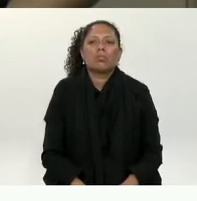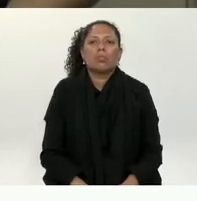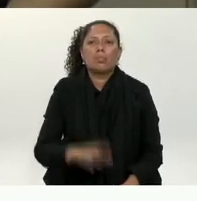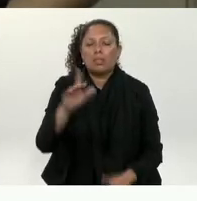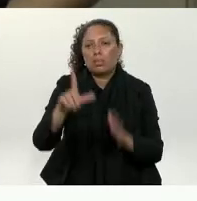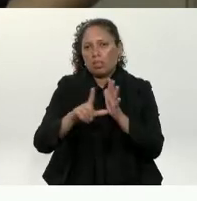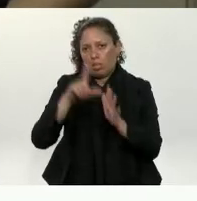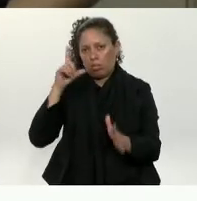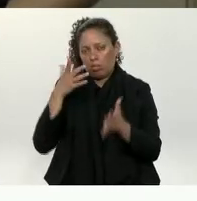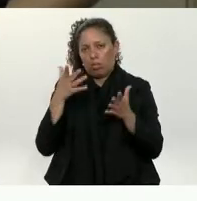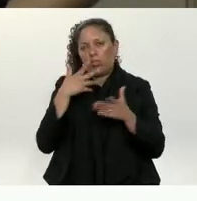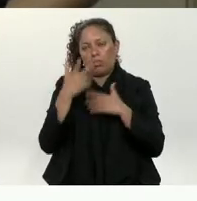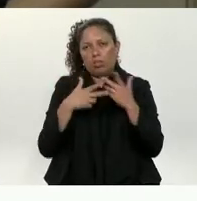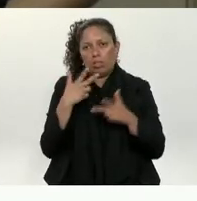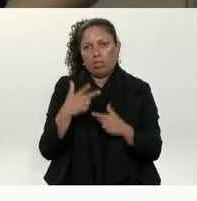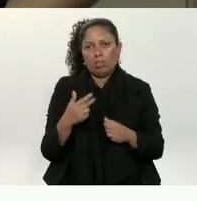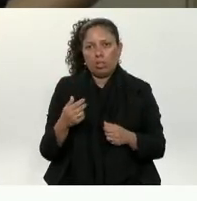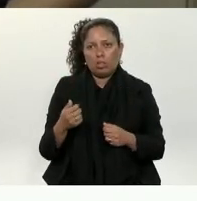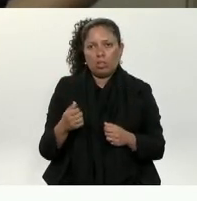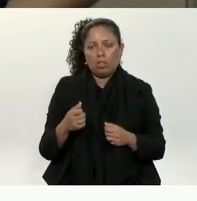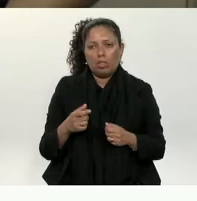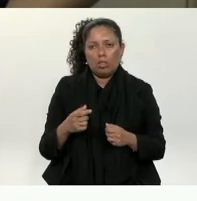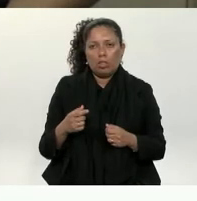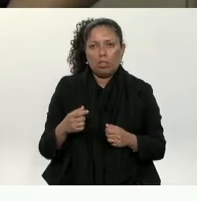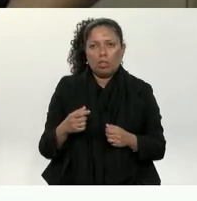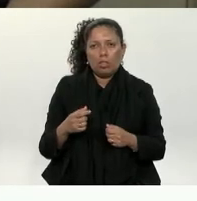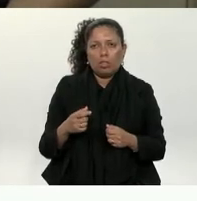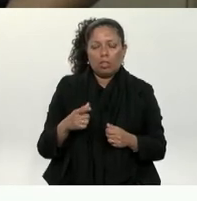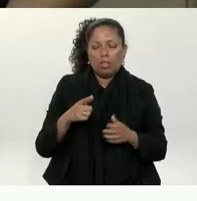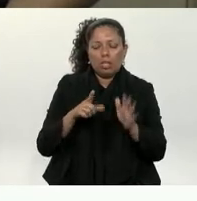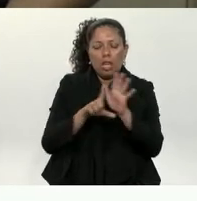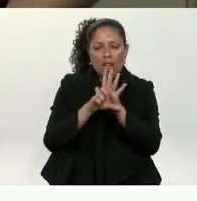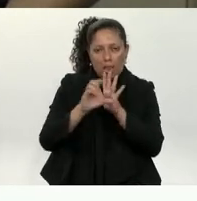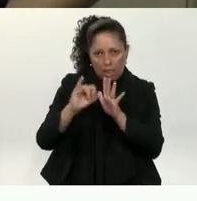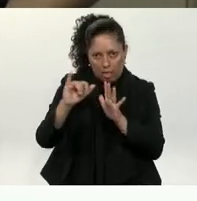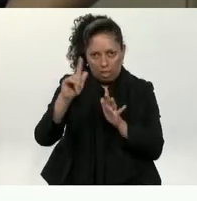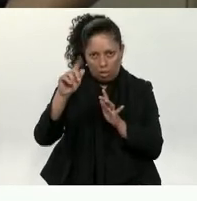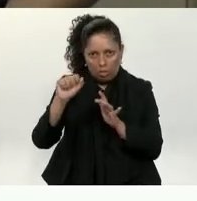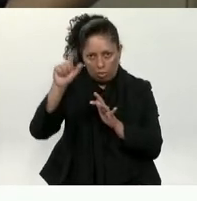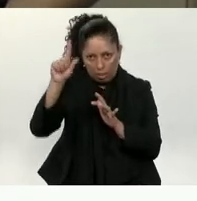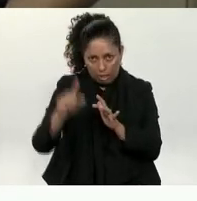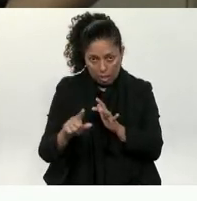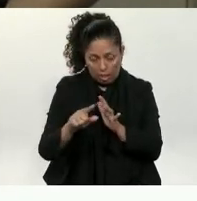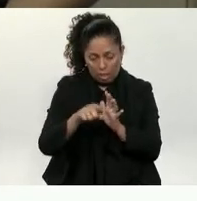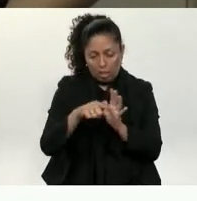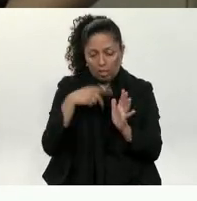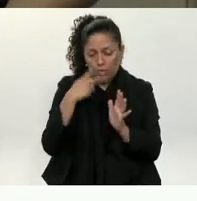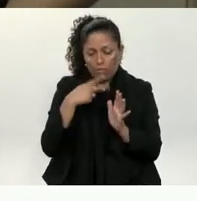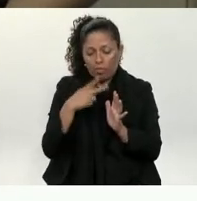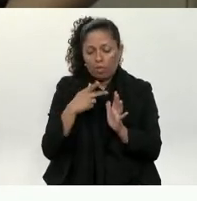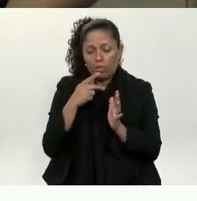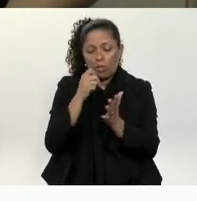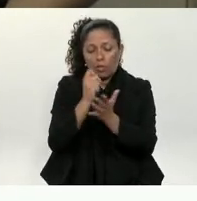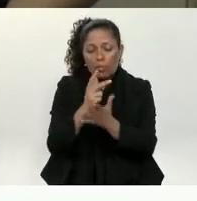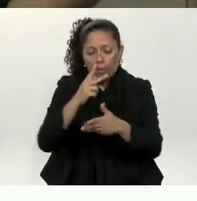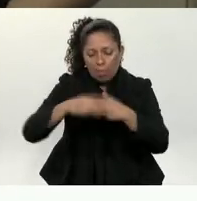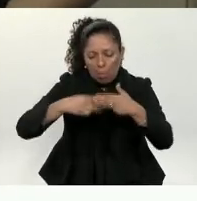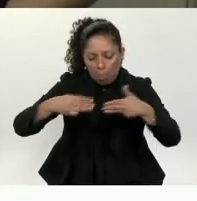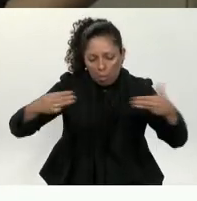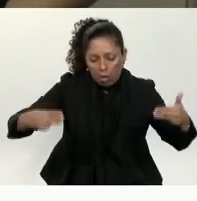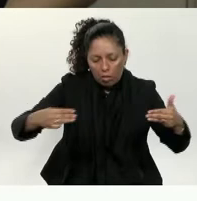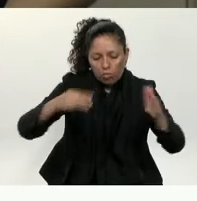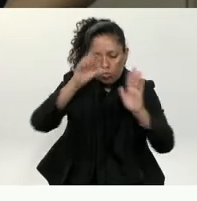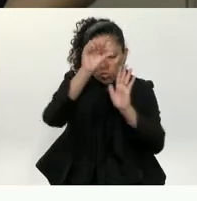Agora, o interessante é o seguinte: a nova regulação do gás, no período de 2 anos, ela pode reduzir o preço da molécula em até